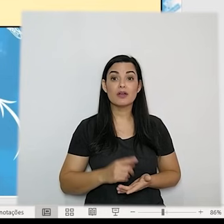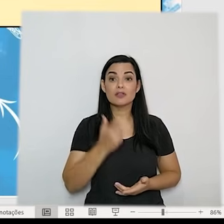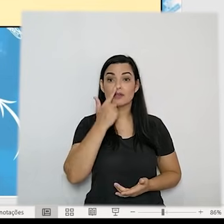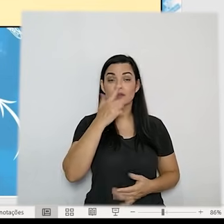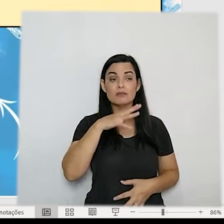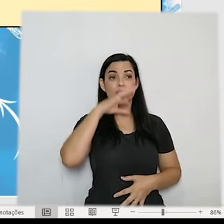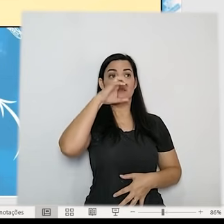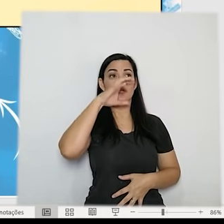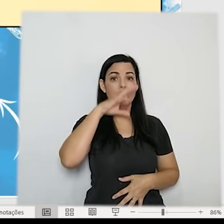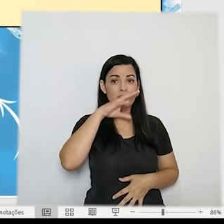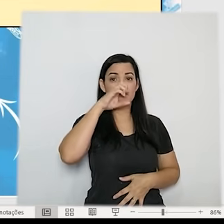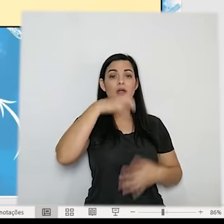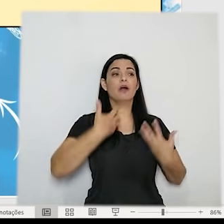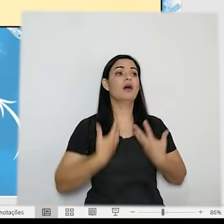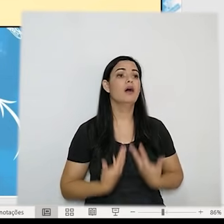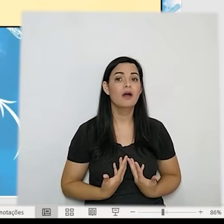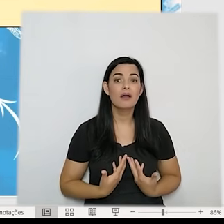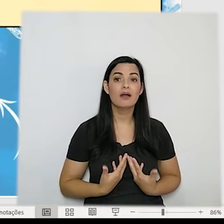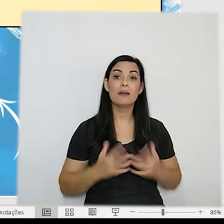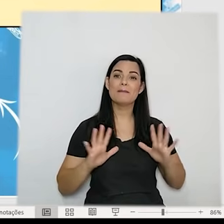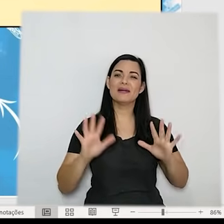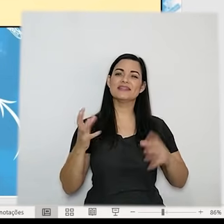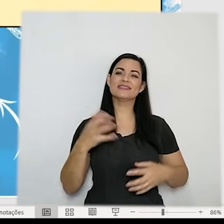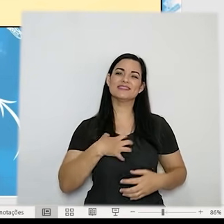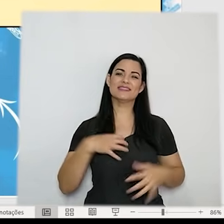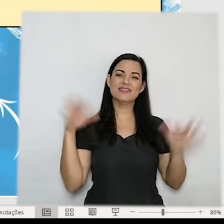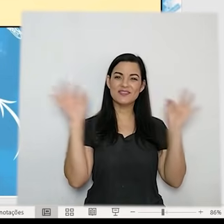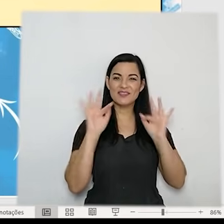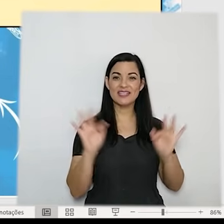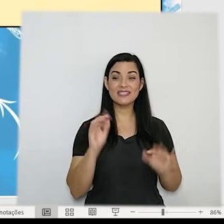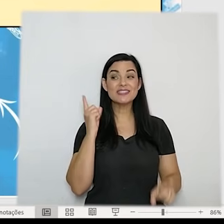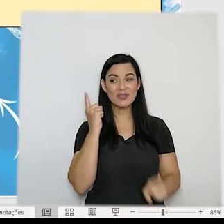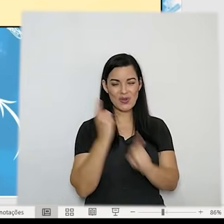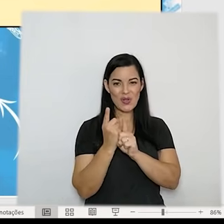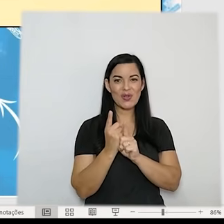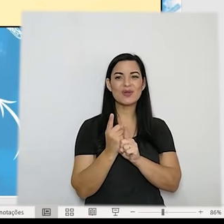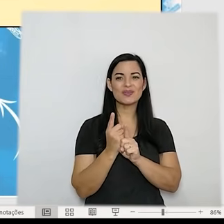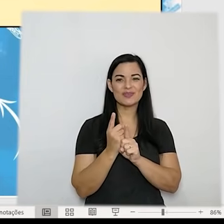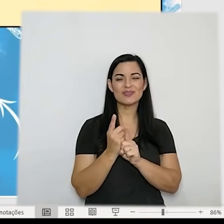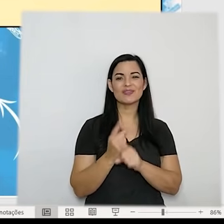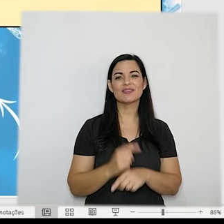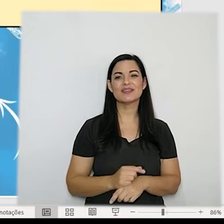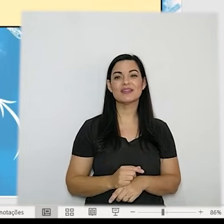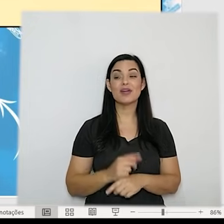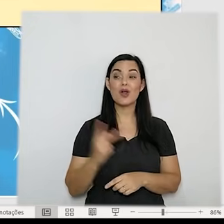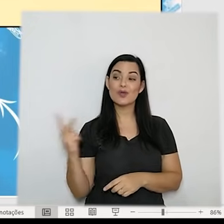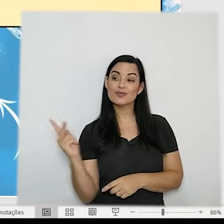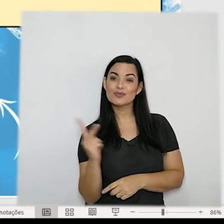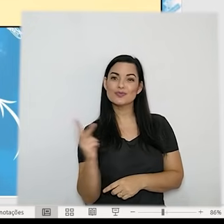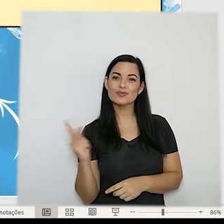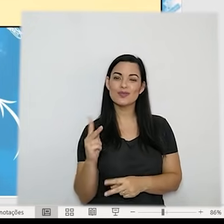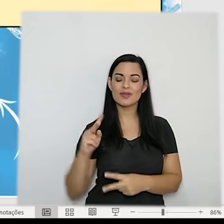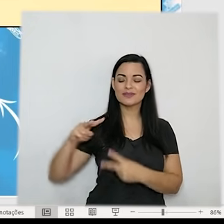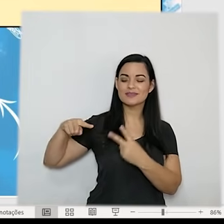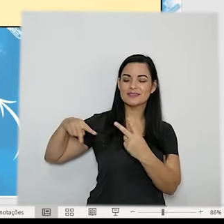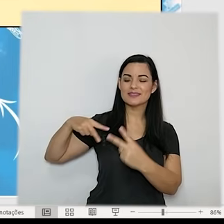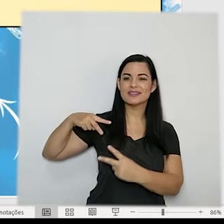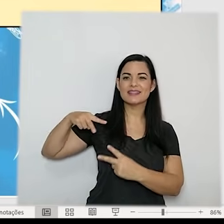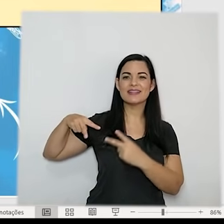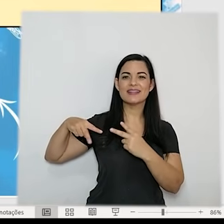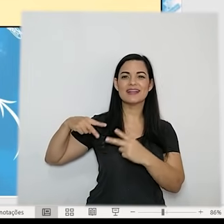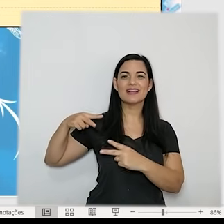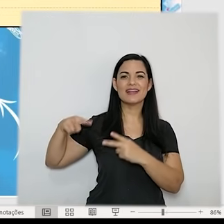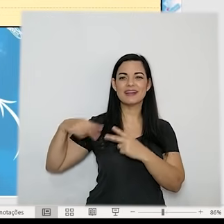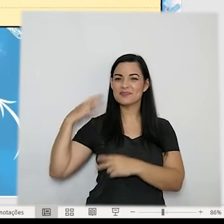mas feliz por ter encontrado o que procurava. Os dois estavam enamorados, é o que sobrou